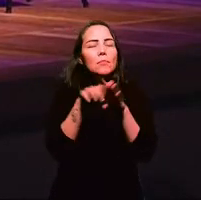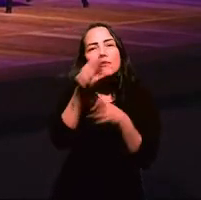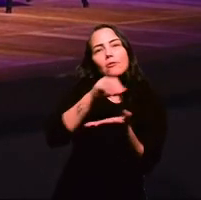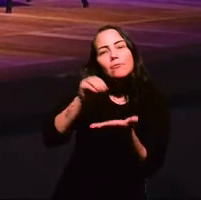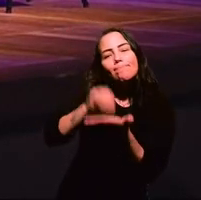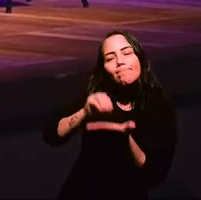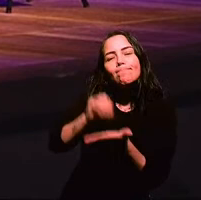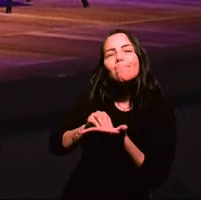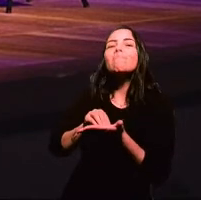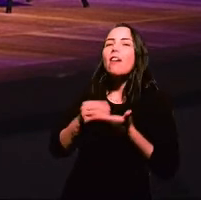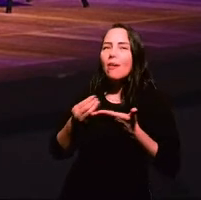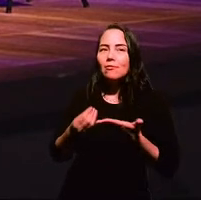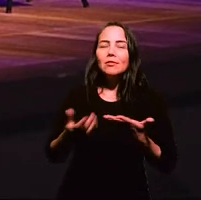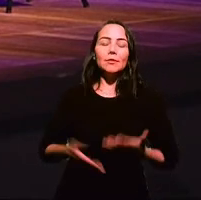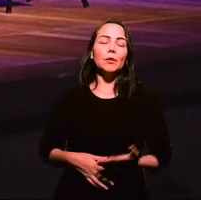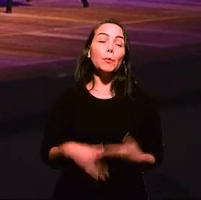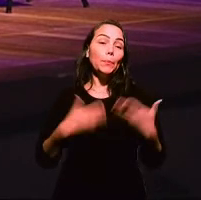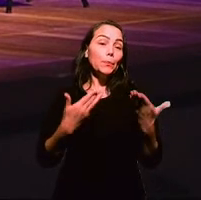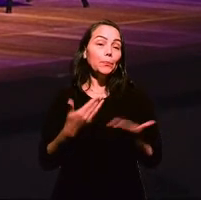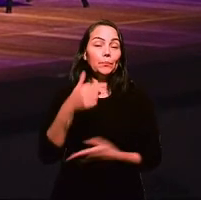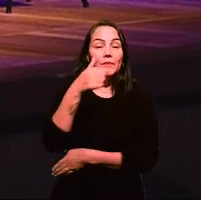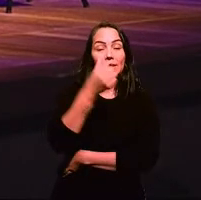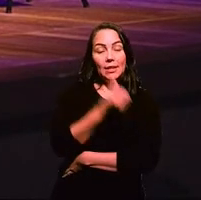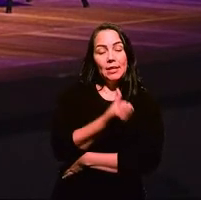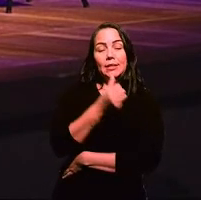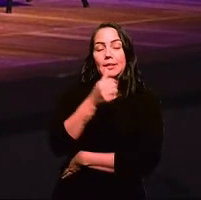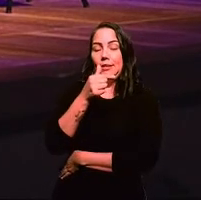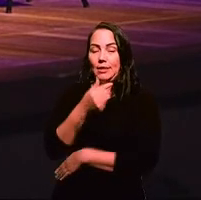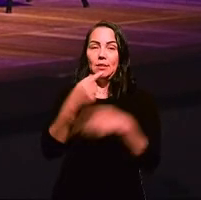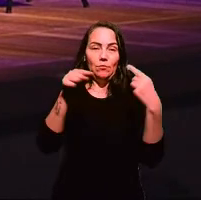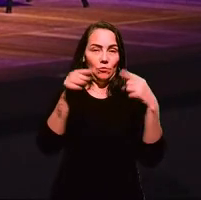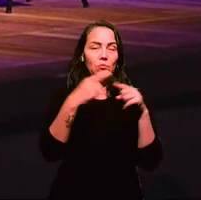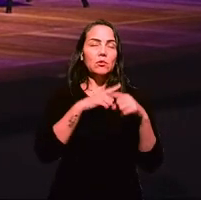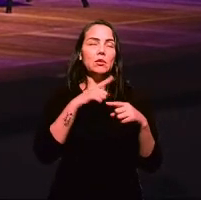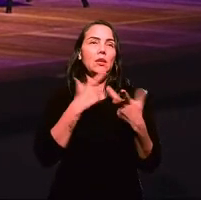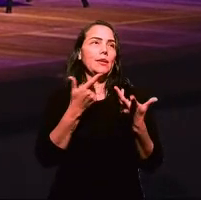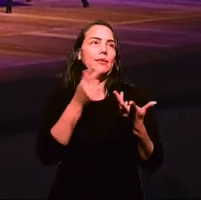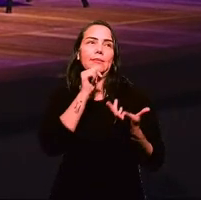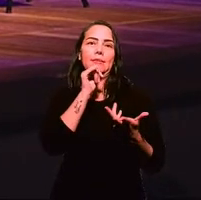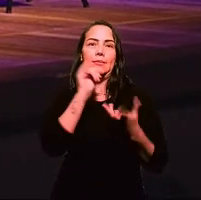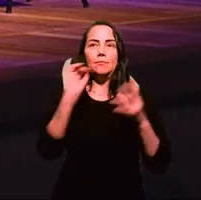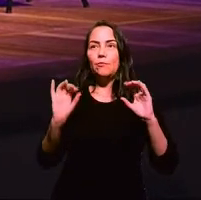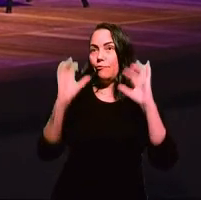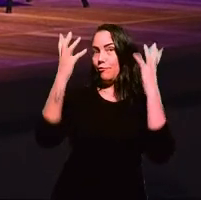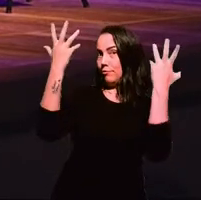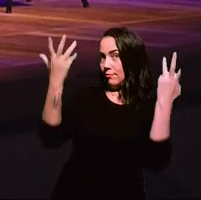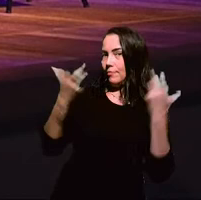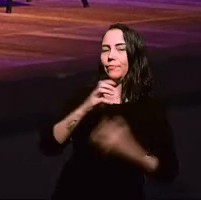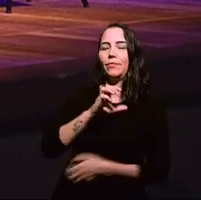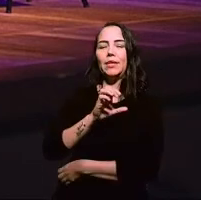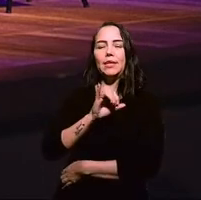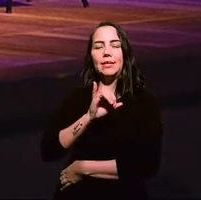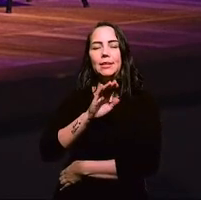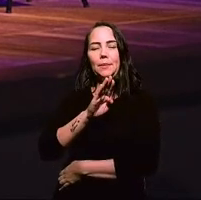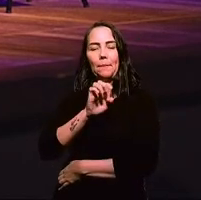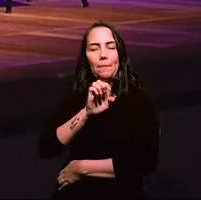como sexta e sétima música, nós temos daí o Andante Festivo, de Sibelius, e aí